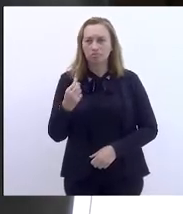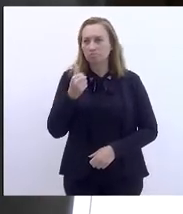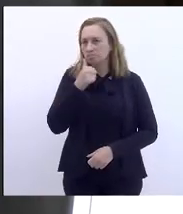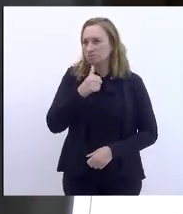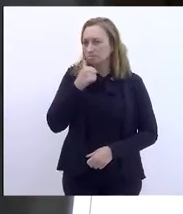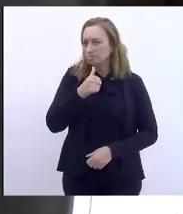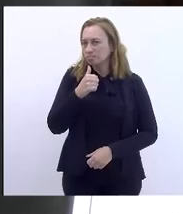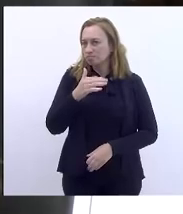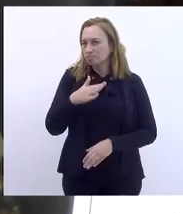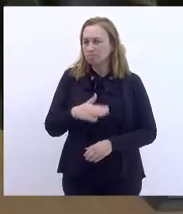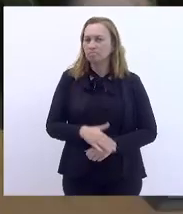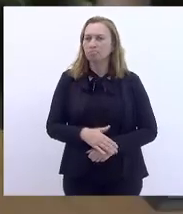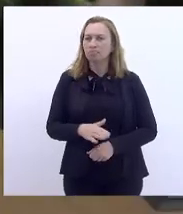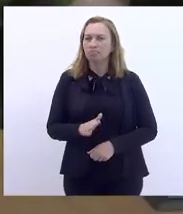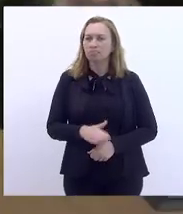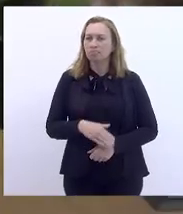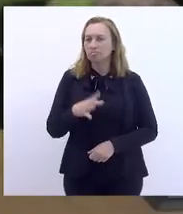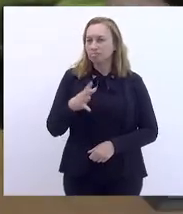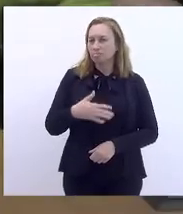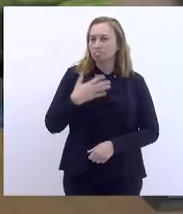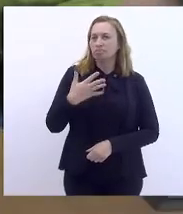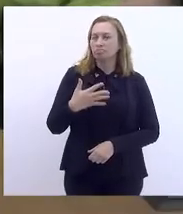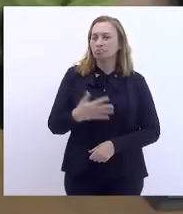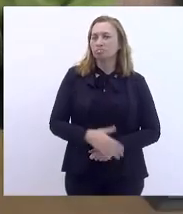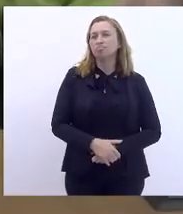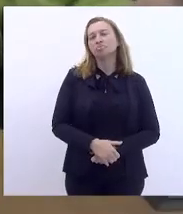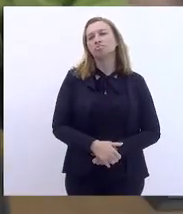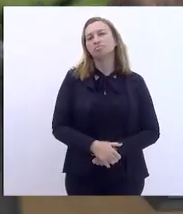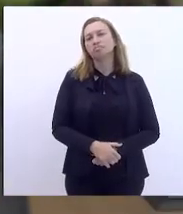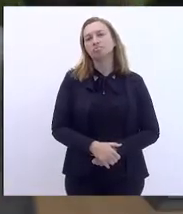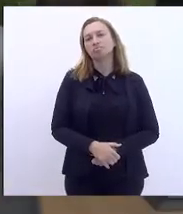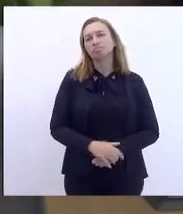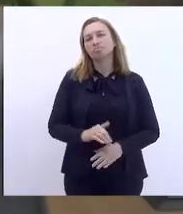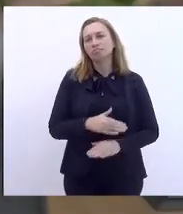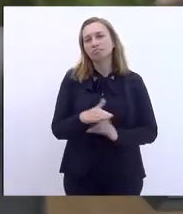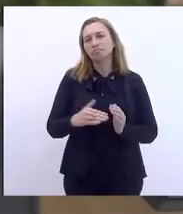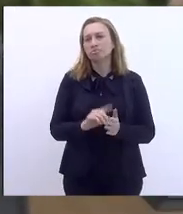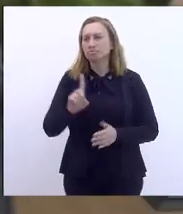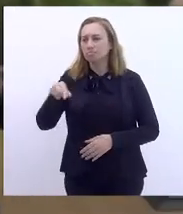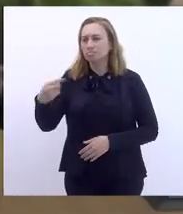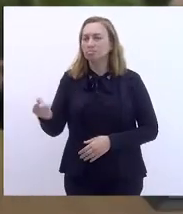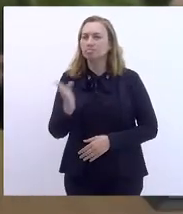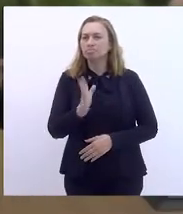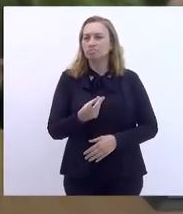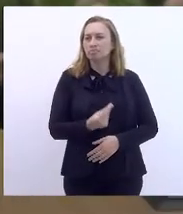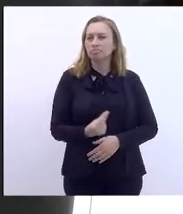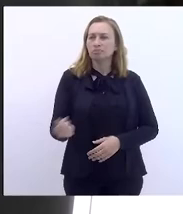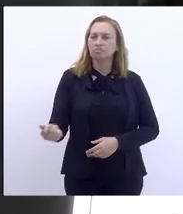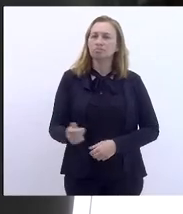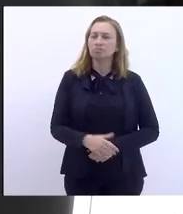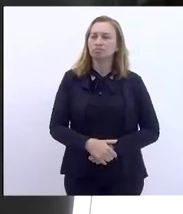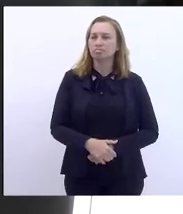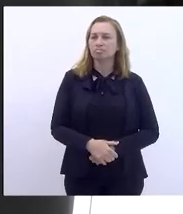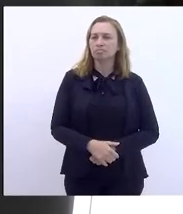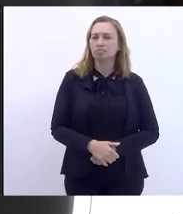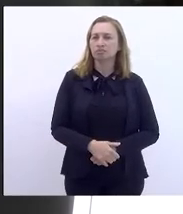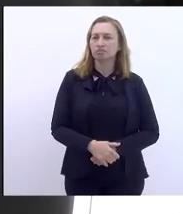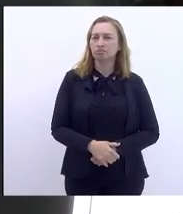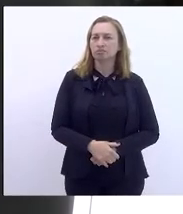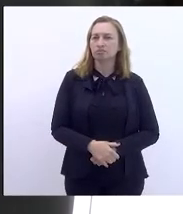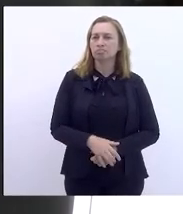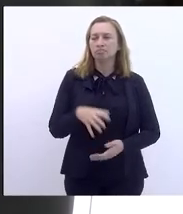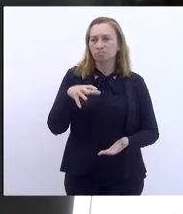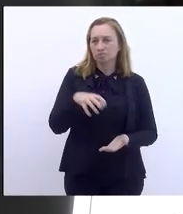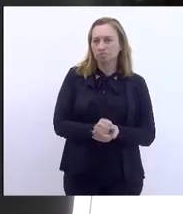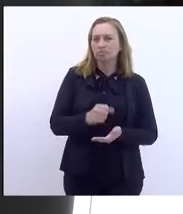menina que cada vez está nos surpreendendo mais e a todos os outros que já saíram mas como fica